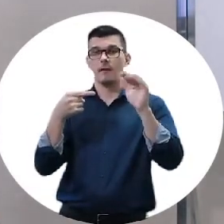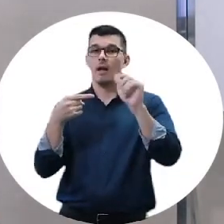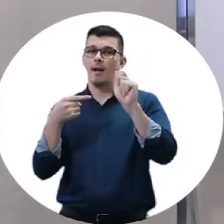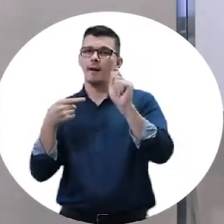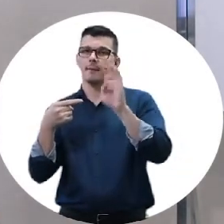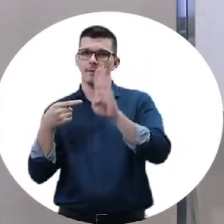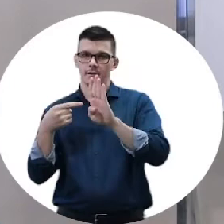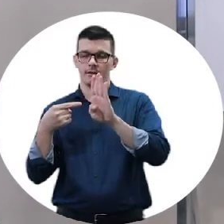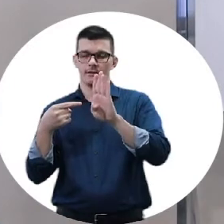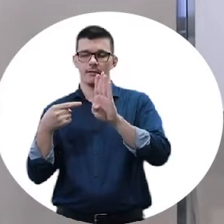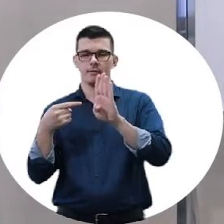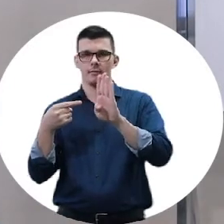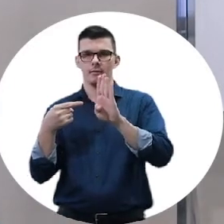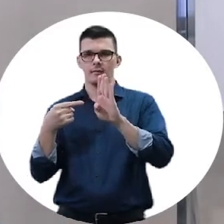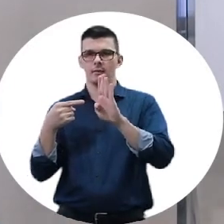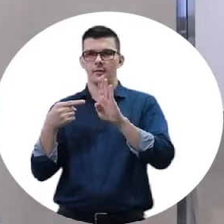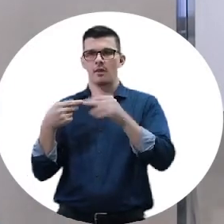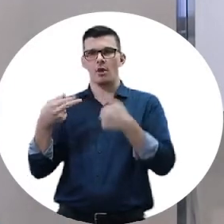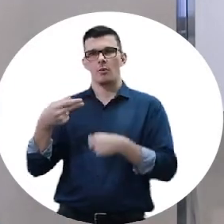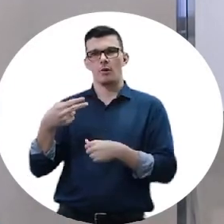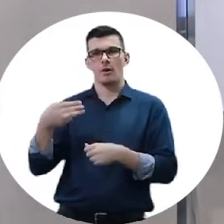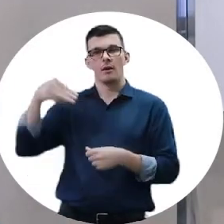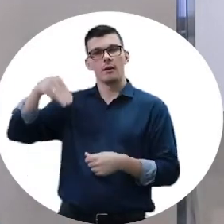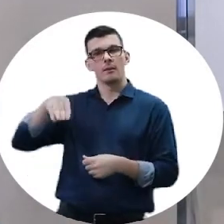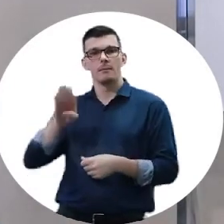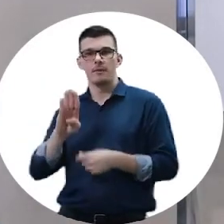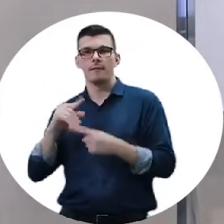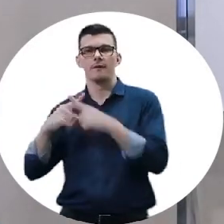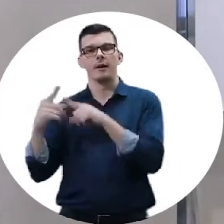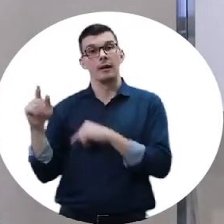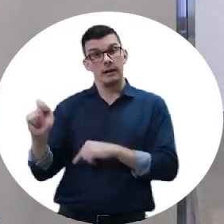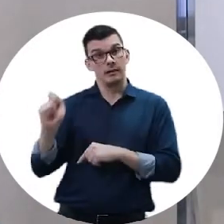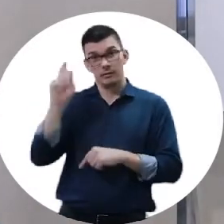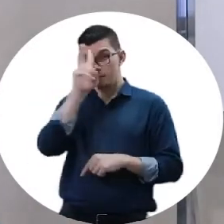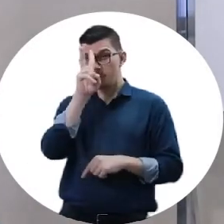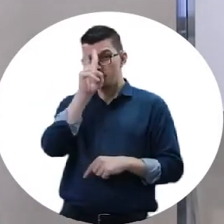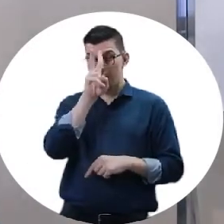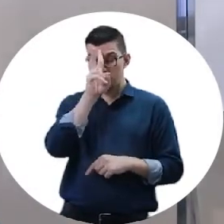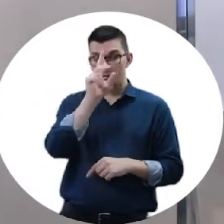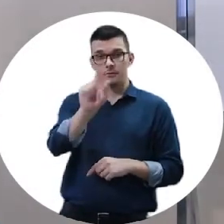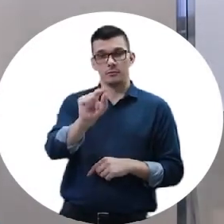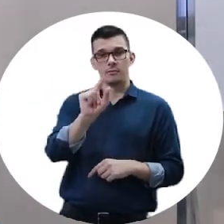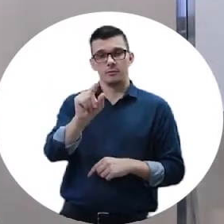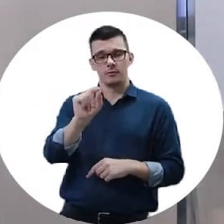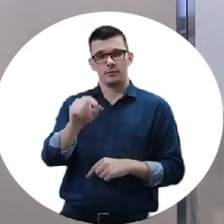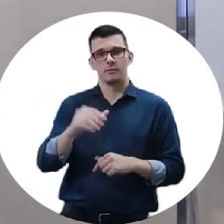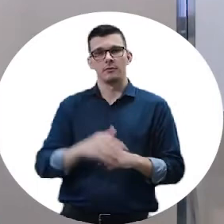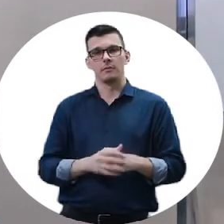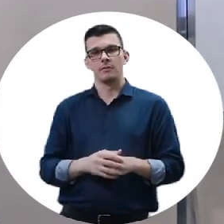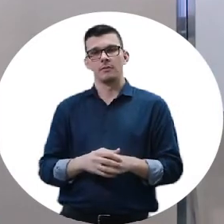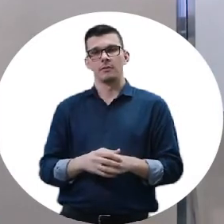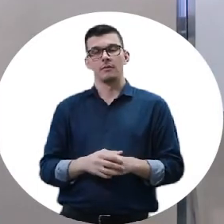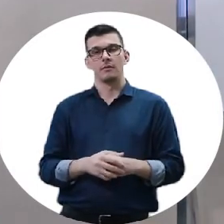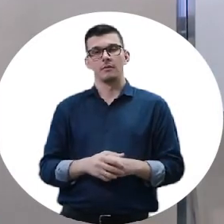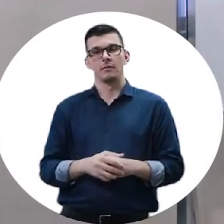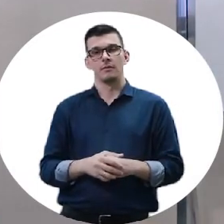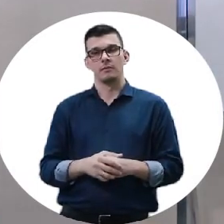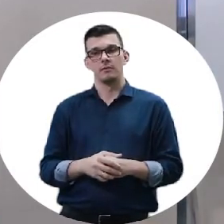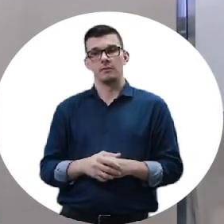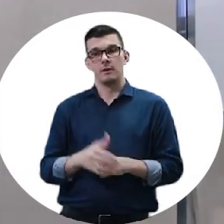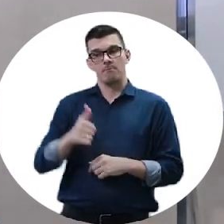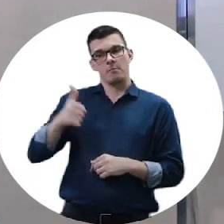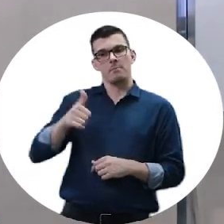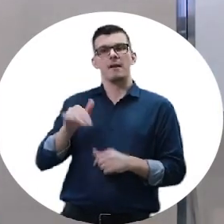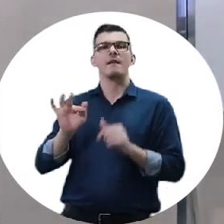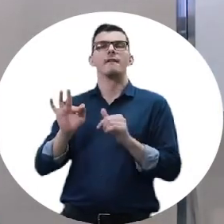está fazendo em B, é igual a massa de B, pesado. Lembrando o seguinte, primeira é quem faz, segunda é quem